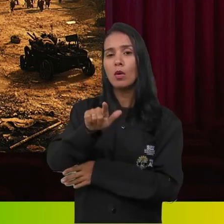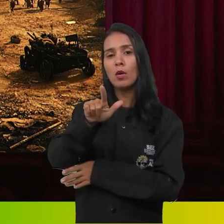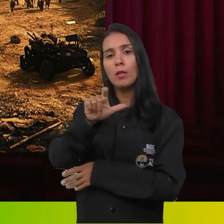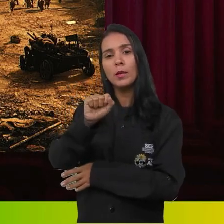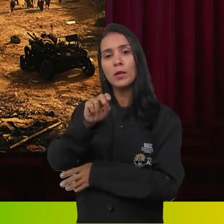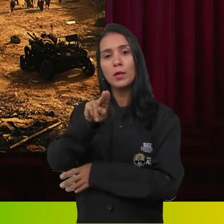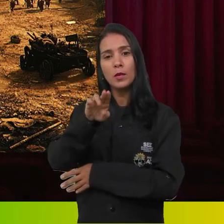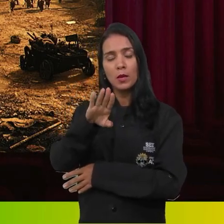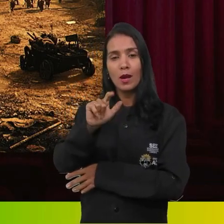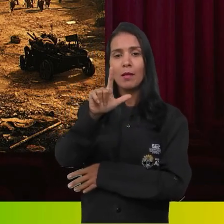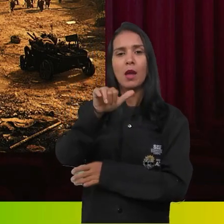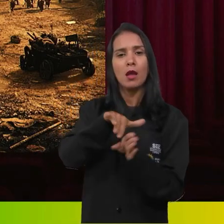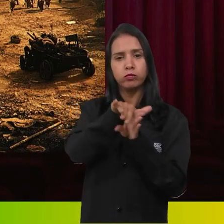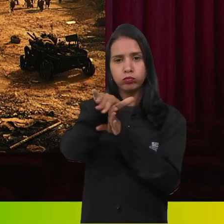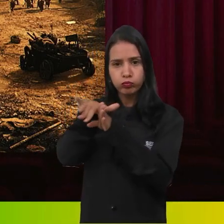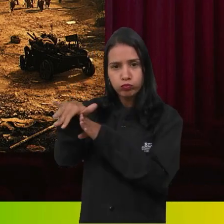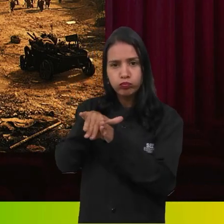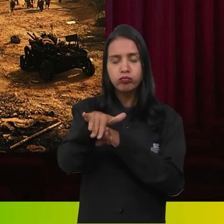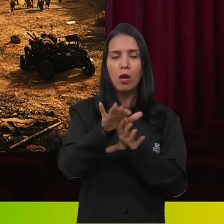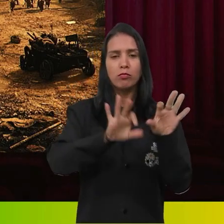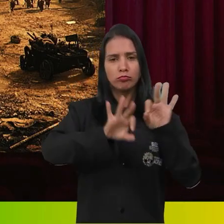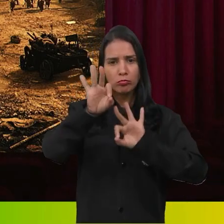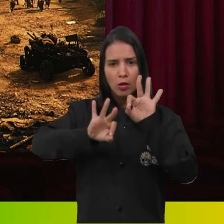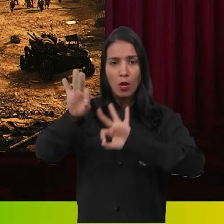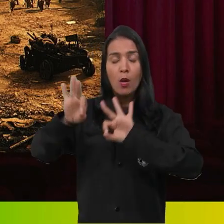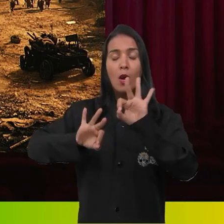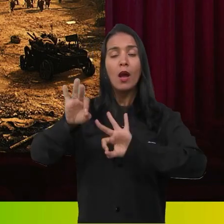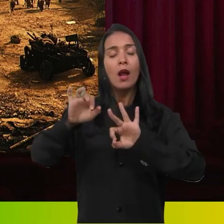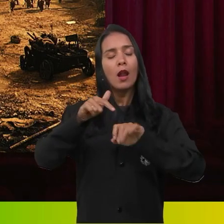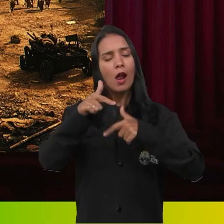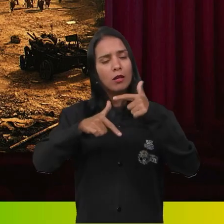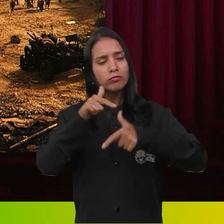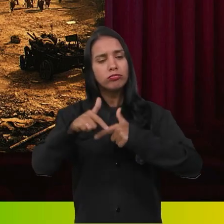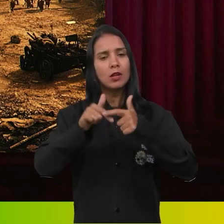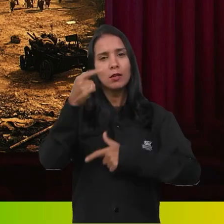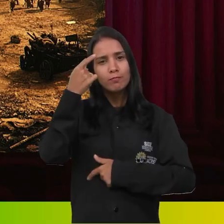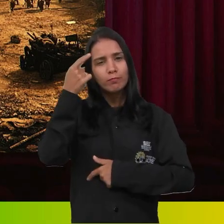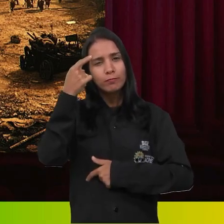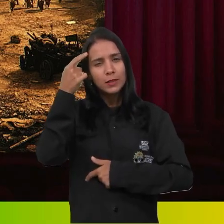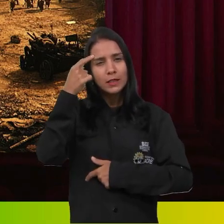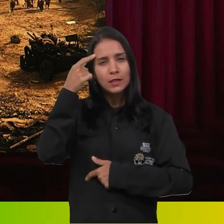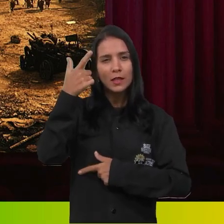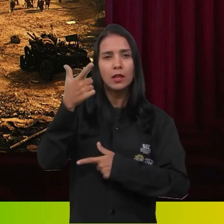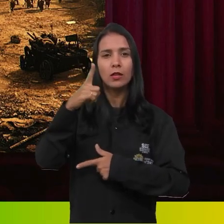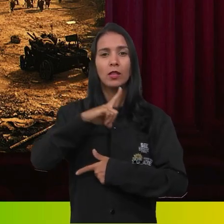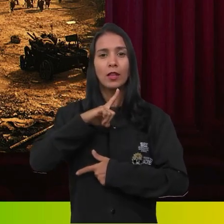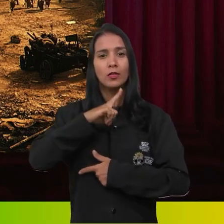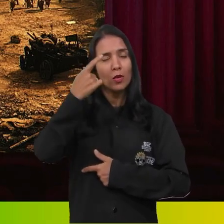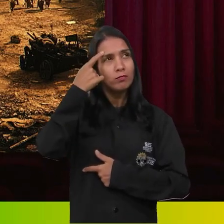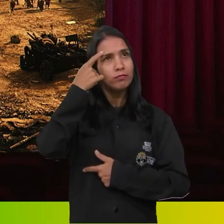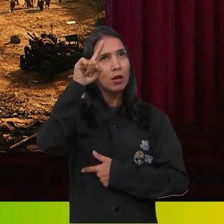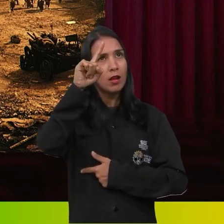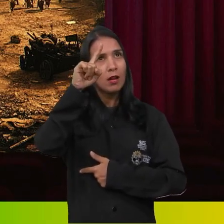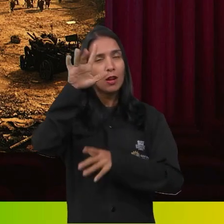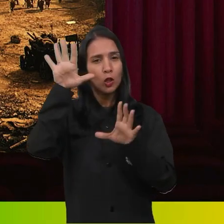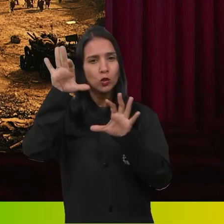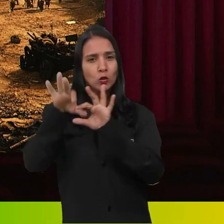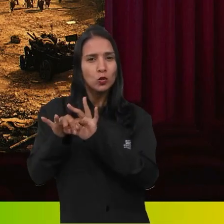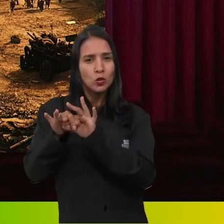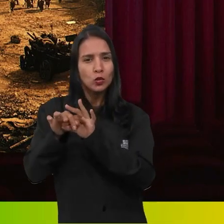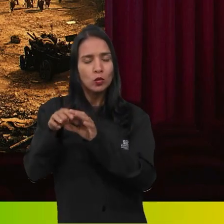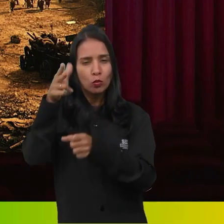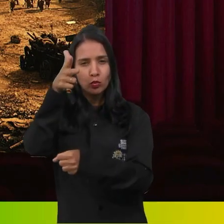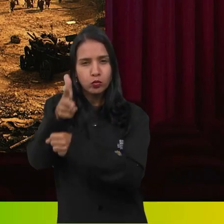desse gênero e ele trabalhava com essa ideia de uma câmera na mão e uma ideia na cabeça. E aí à